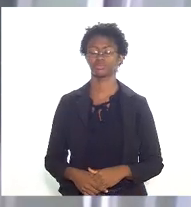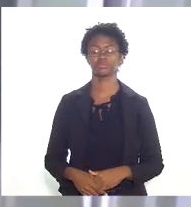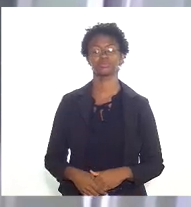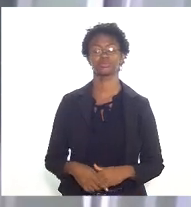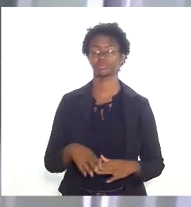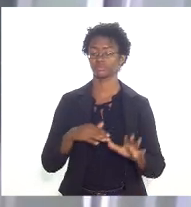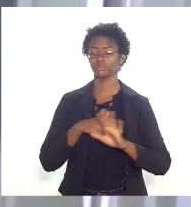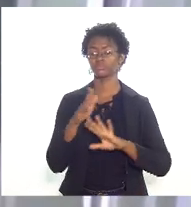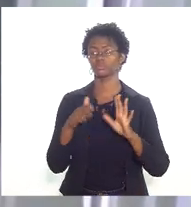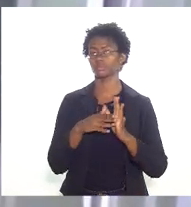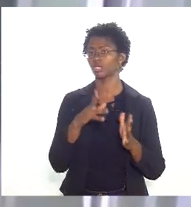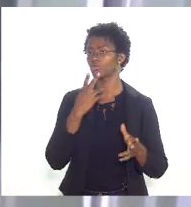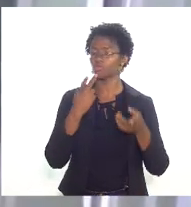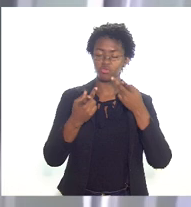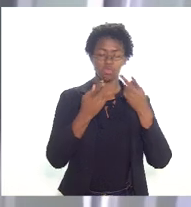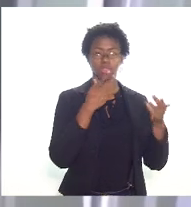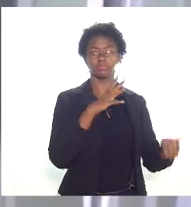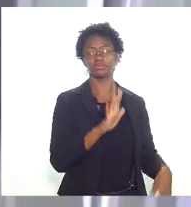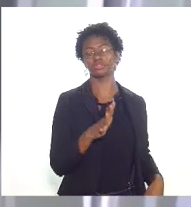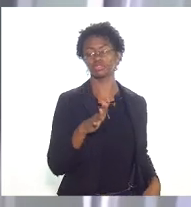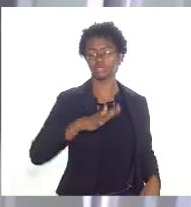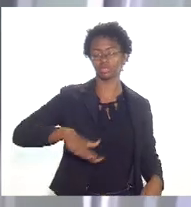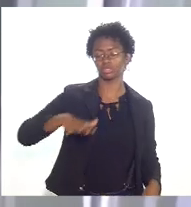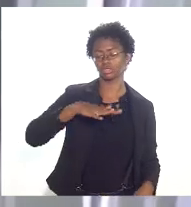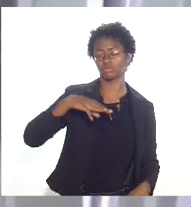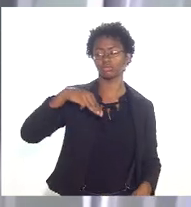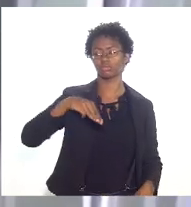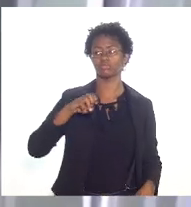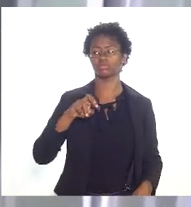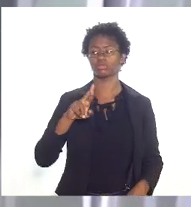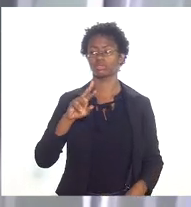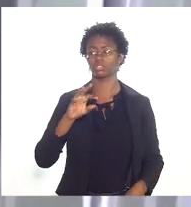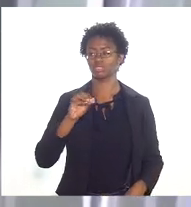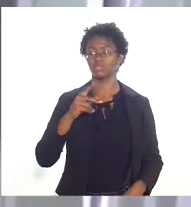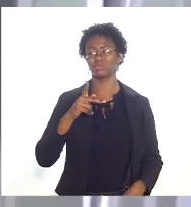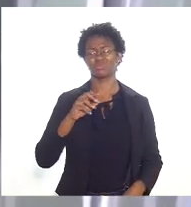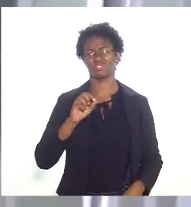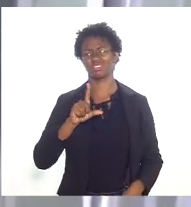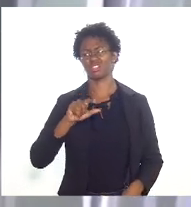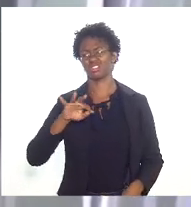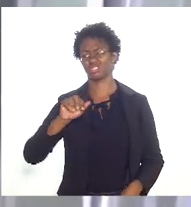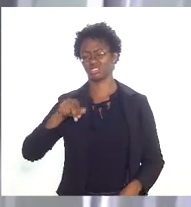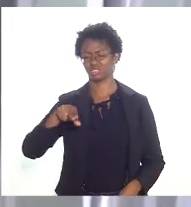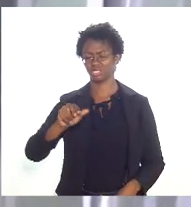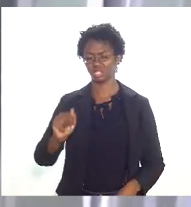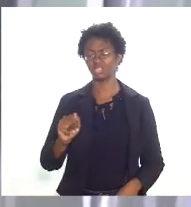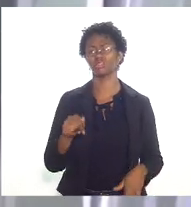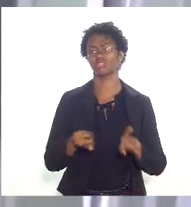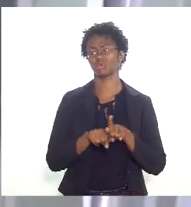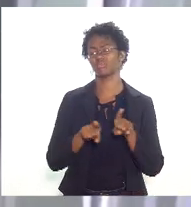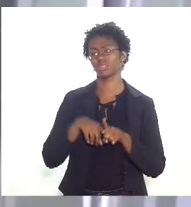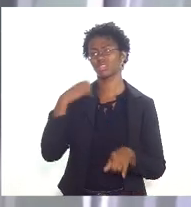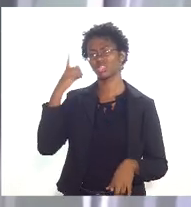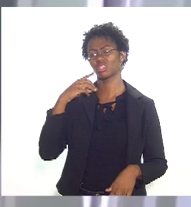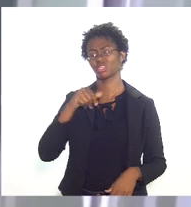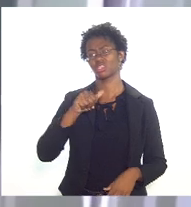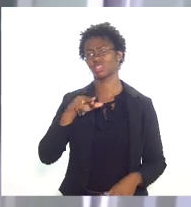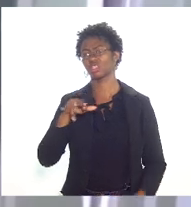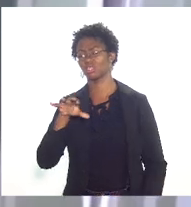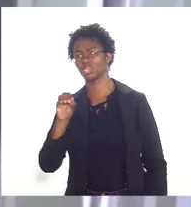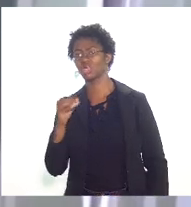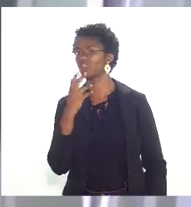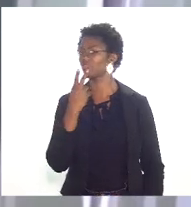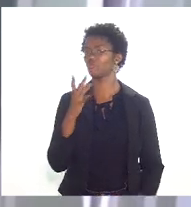especialista ele e região metropolitana Metropolitana também esteve presente dentro gestões e eu mandei para Deputado Márcio Pacheco é que uma